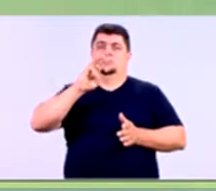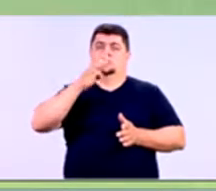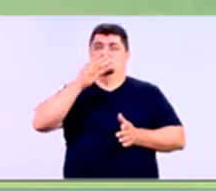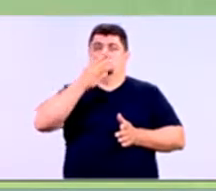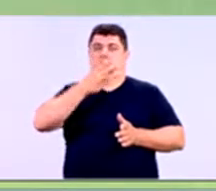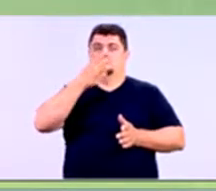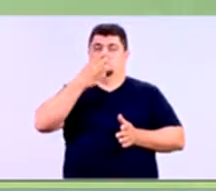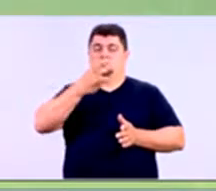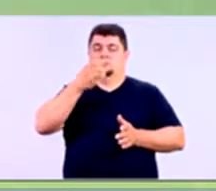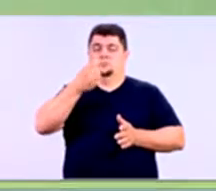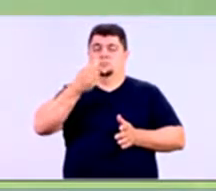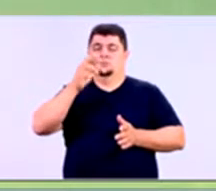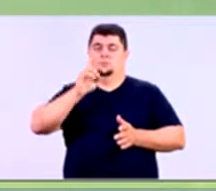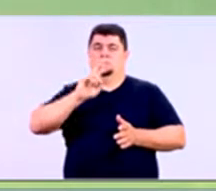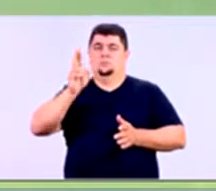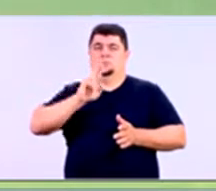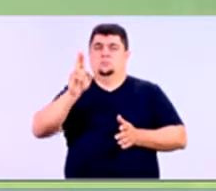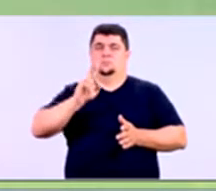336.